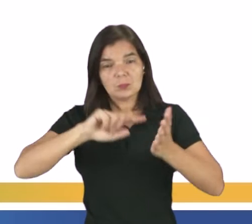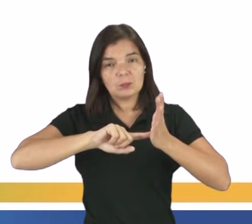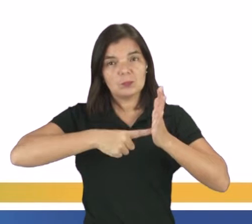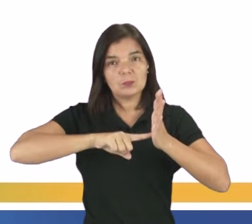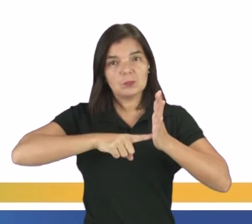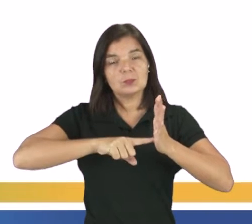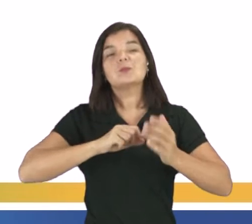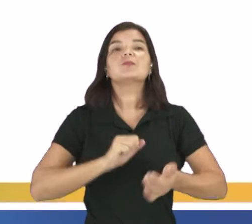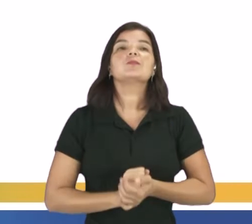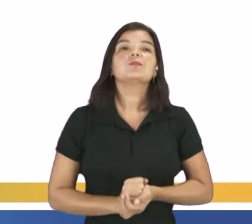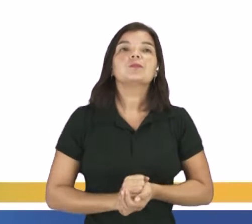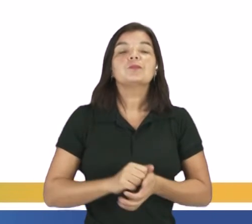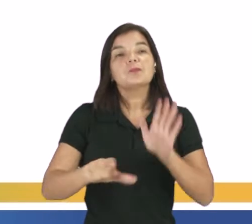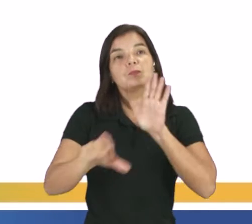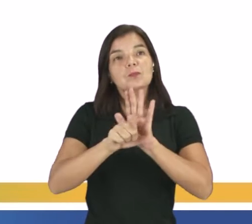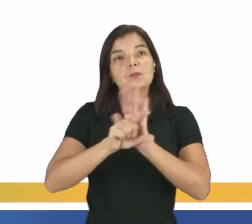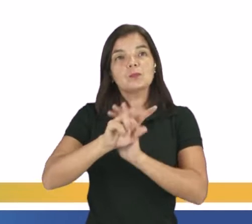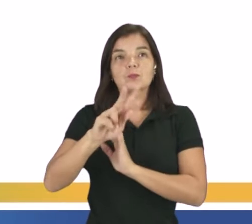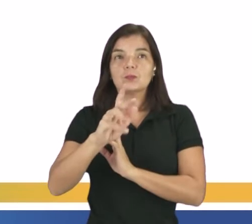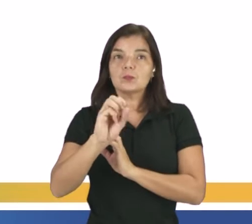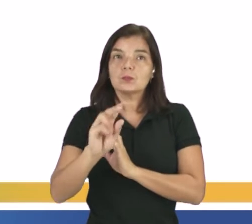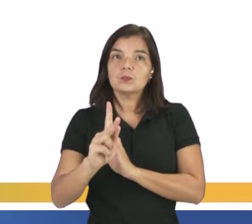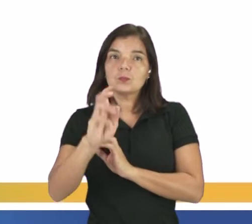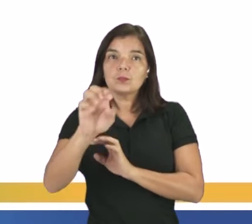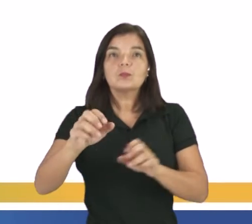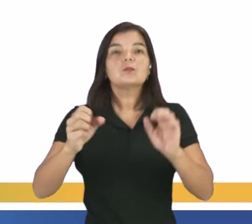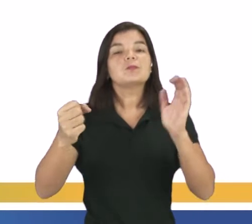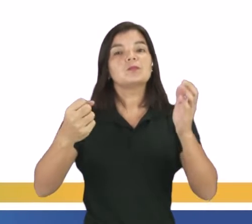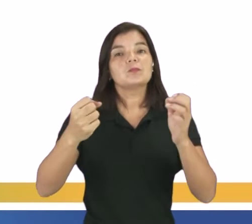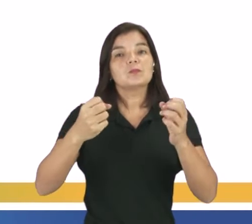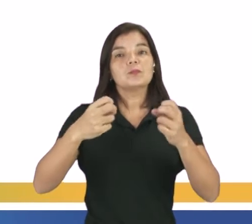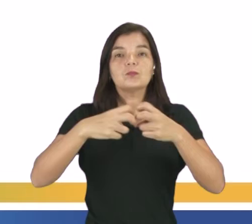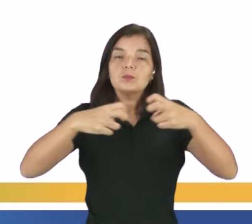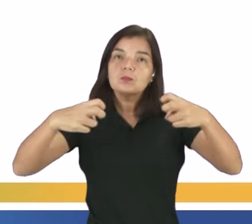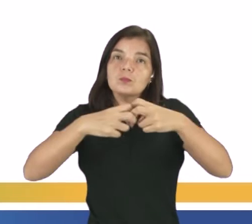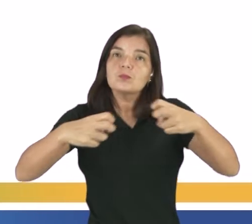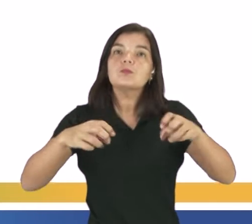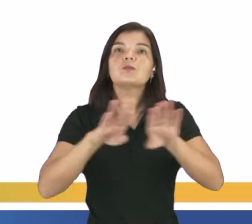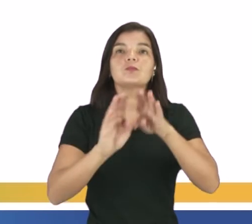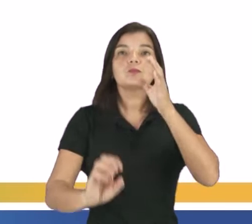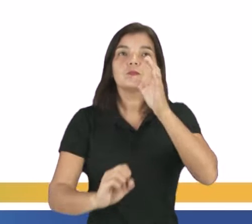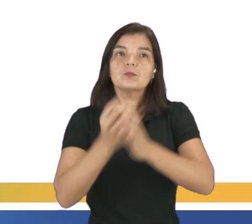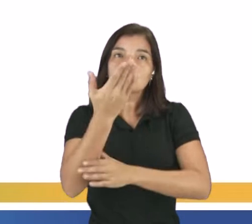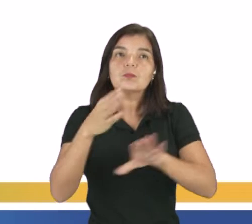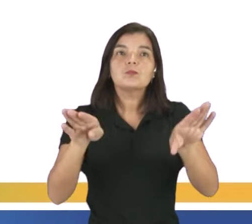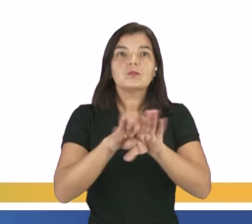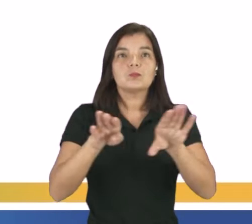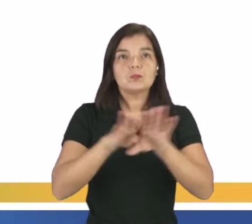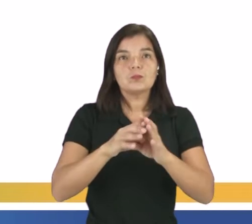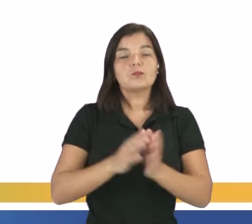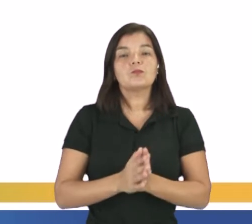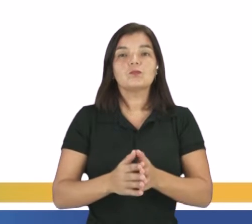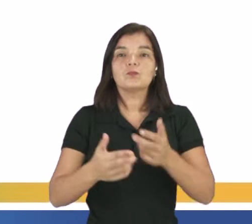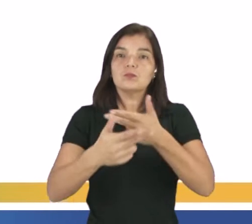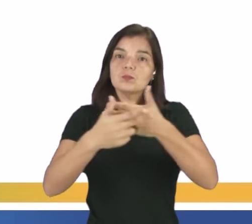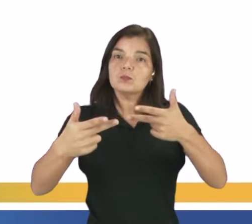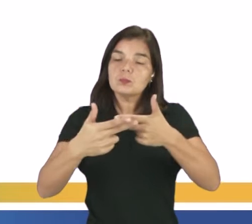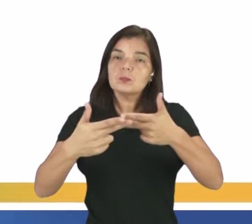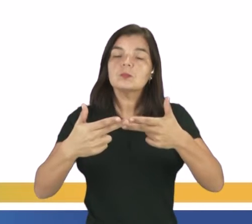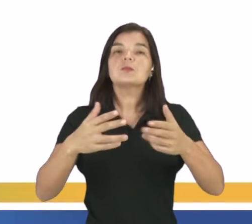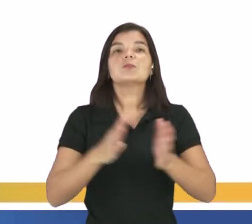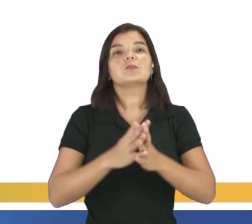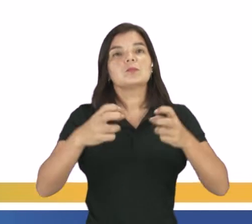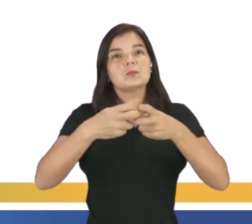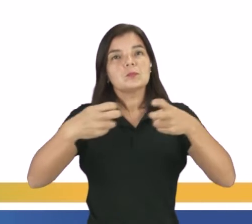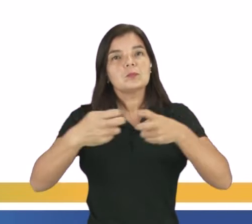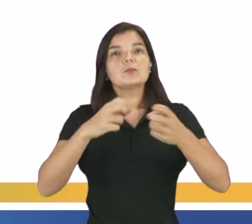mecânico. A lei de Hooke afirma que a força elástica surge em reação à compressão ou ao tensionamento